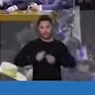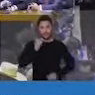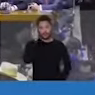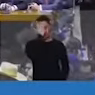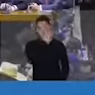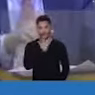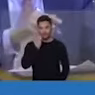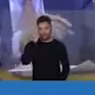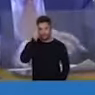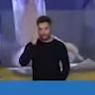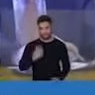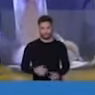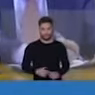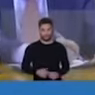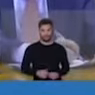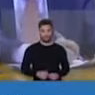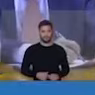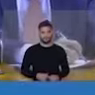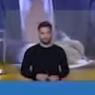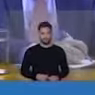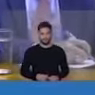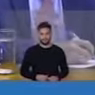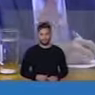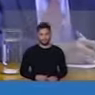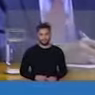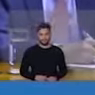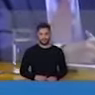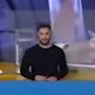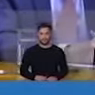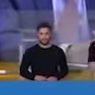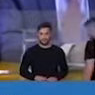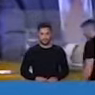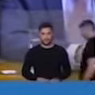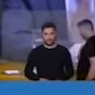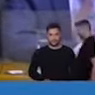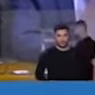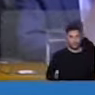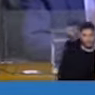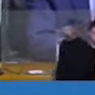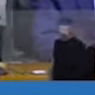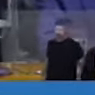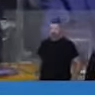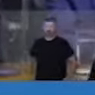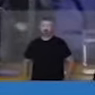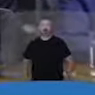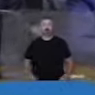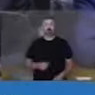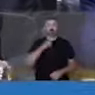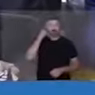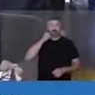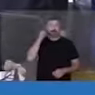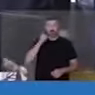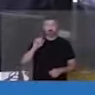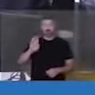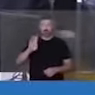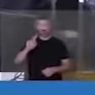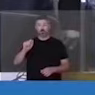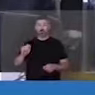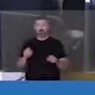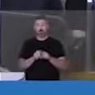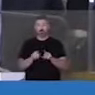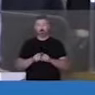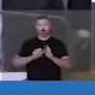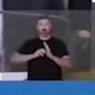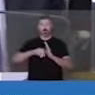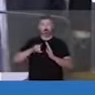com simplificação, com diminuição de impostos para os mais pobres. Hoje foi promulgada